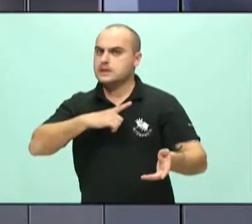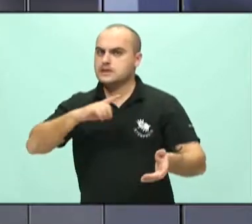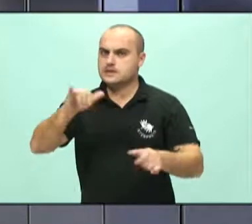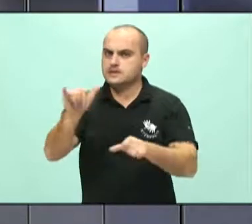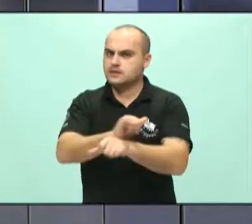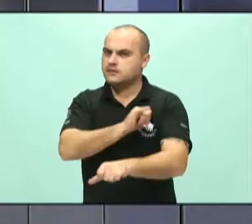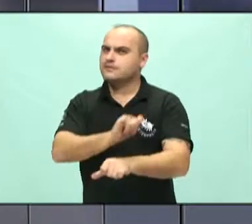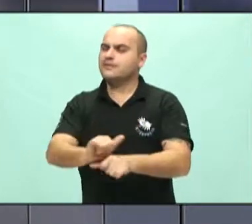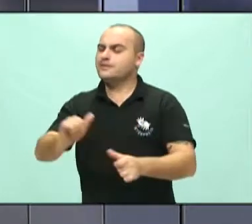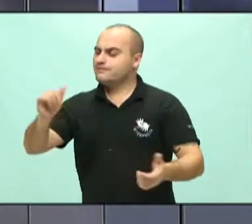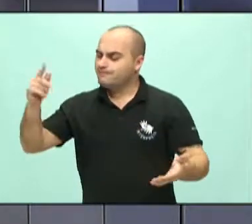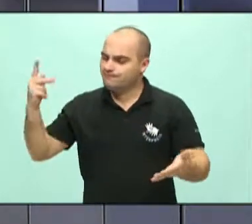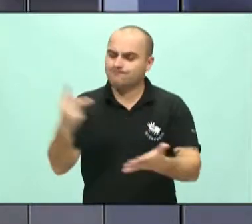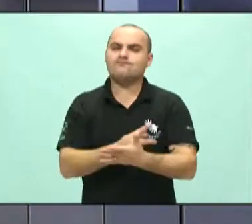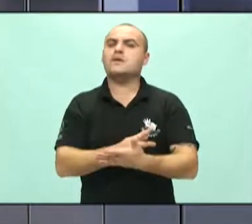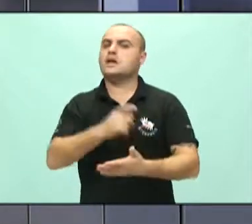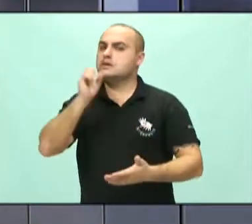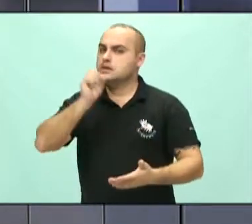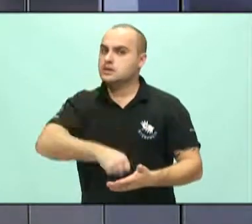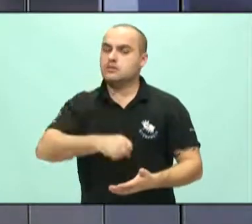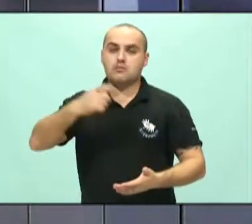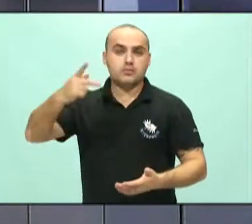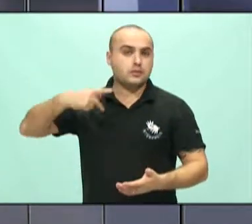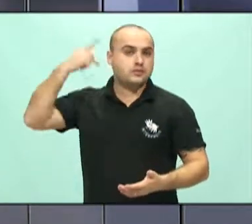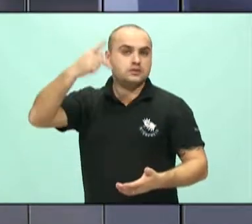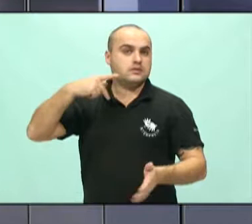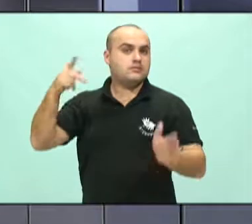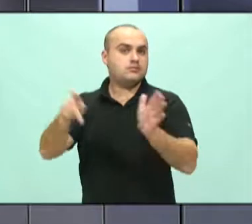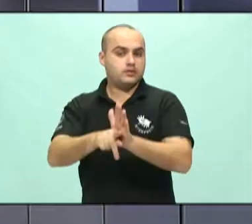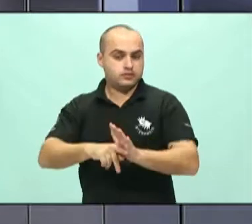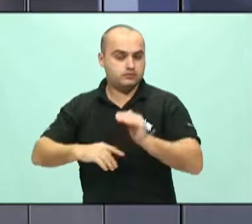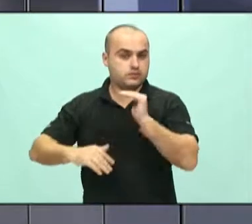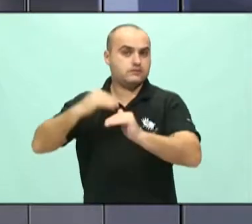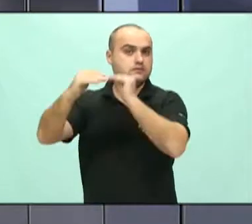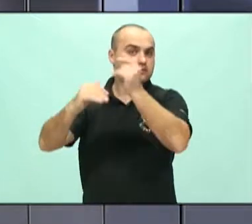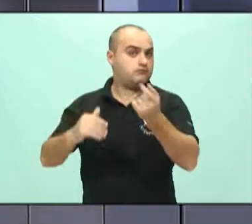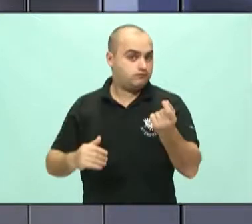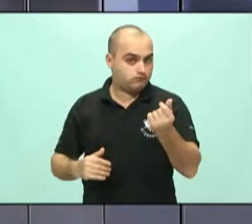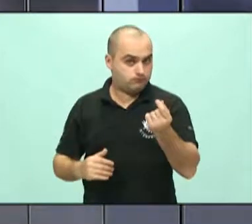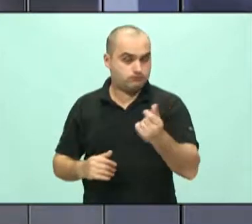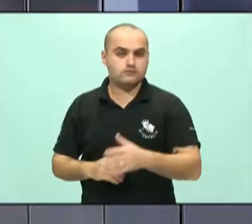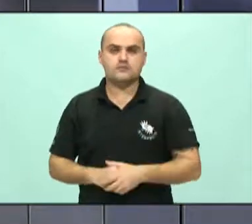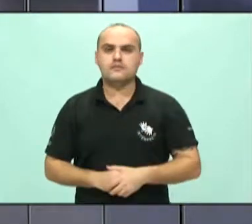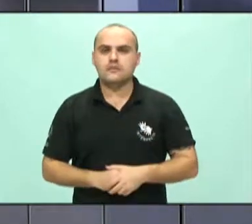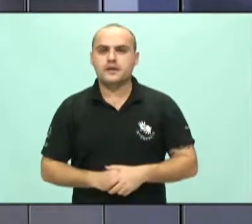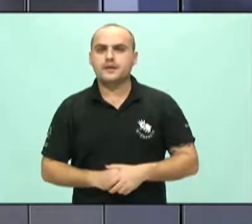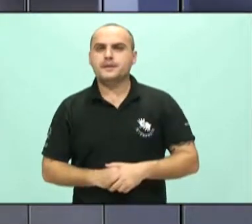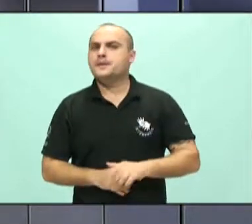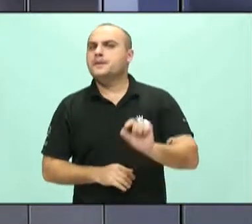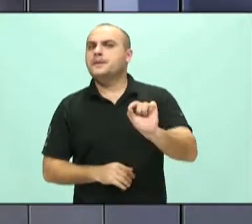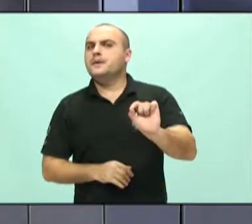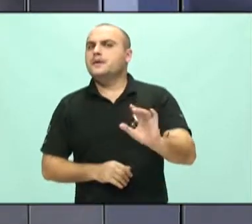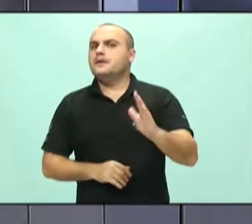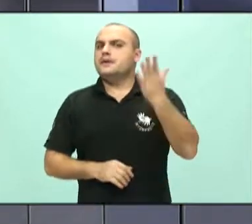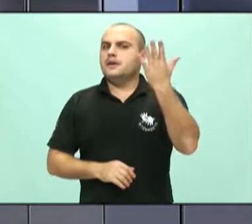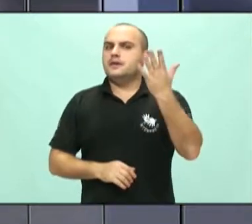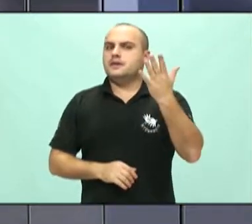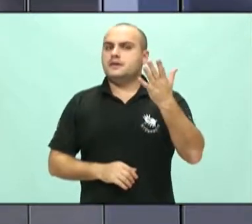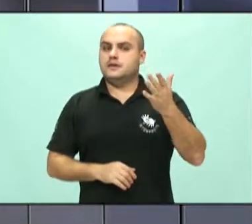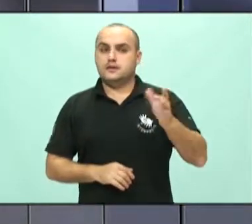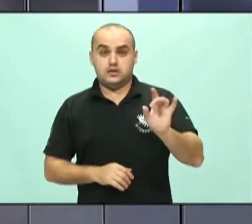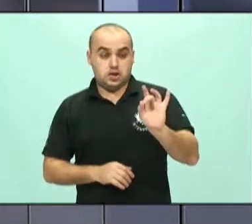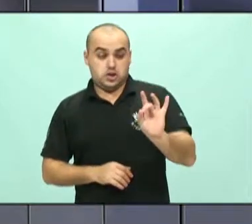muito equivocada na sua política de desenvolvimento econômico, vai simplesmente fazer com que não